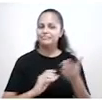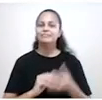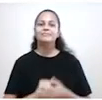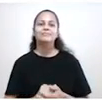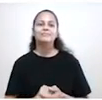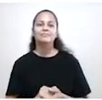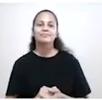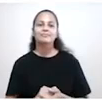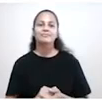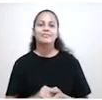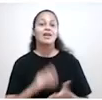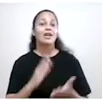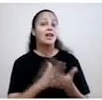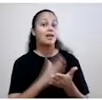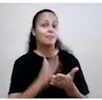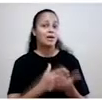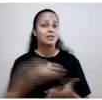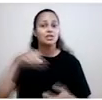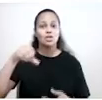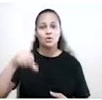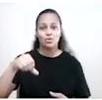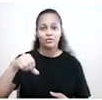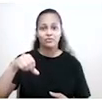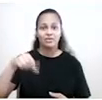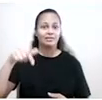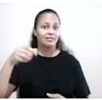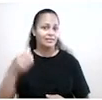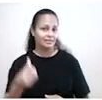useful language de acordo com a página